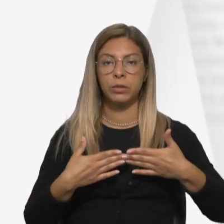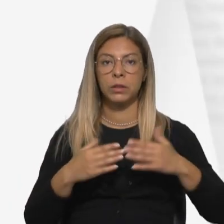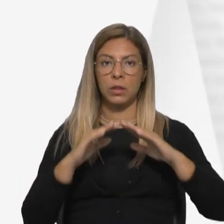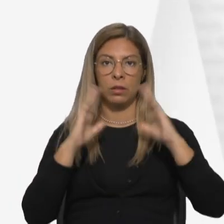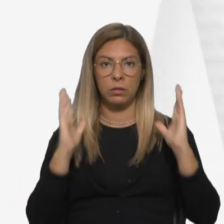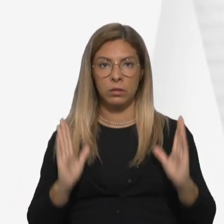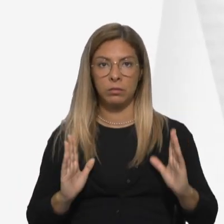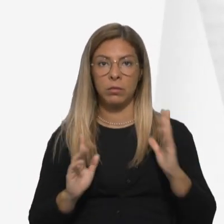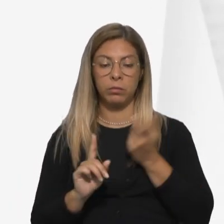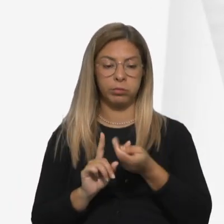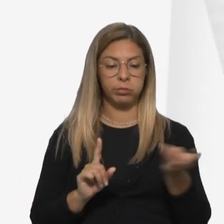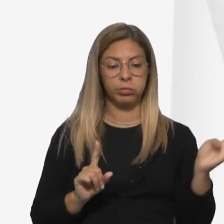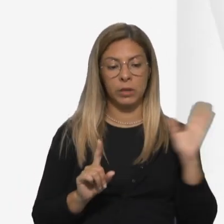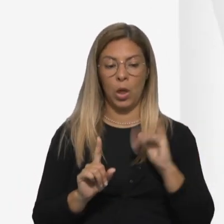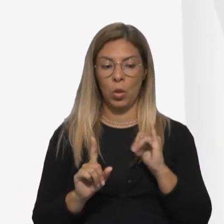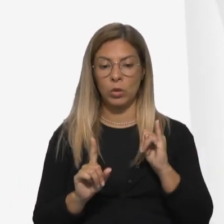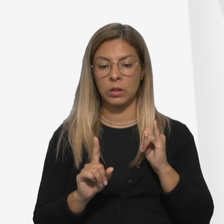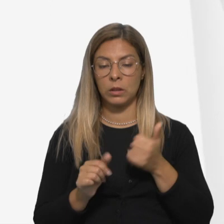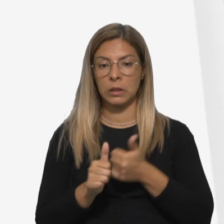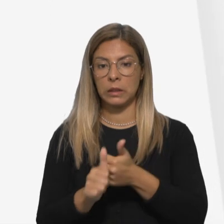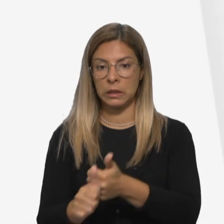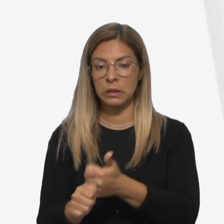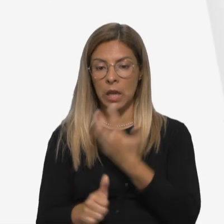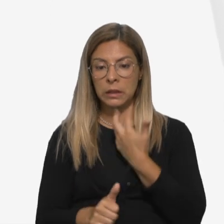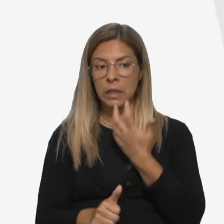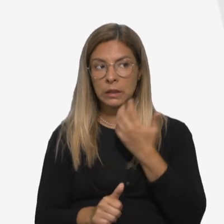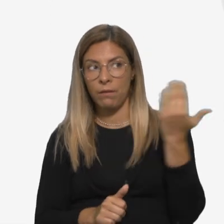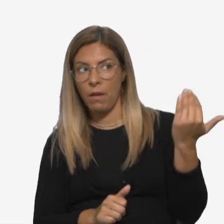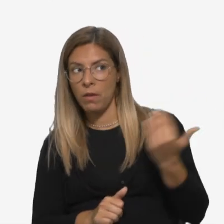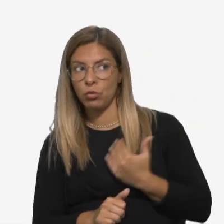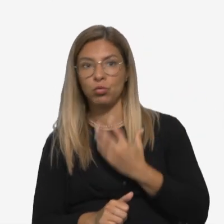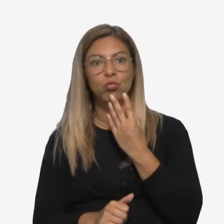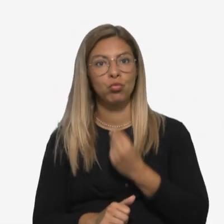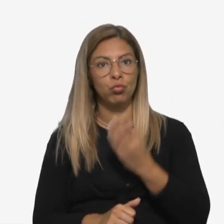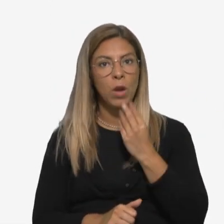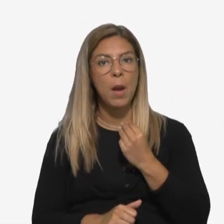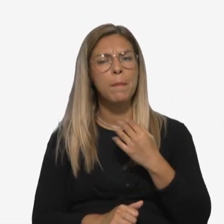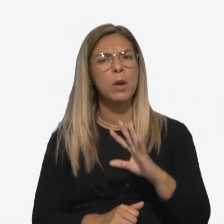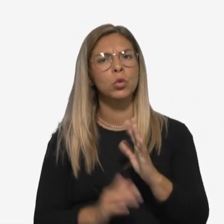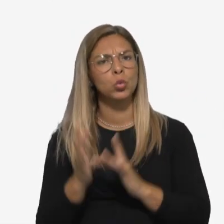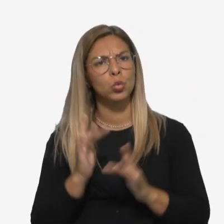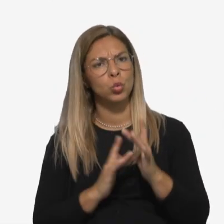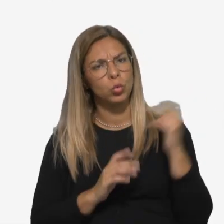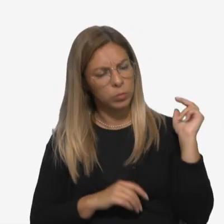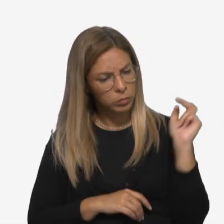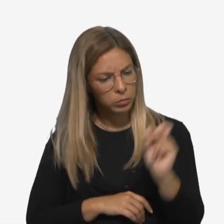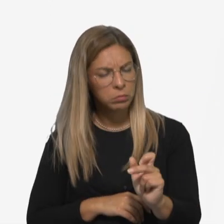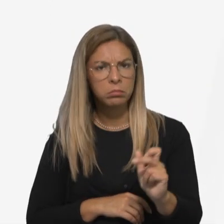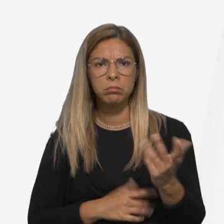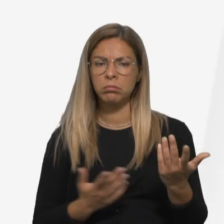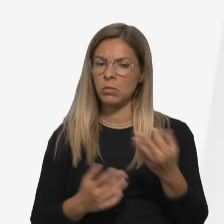com medo dos judeus, veio Jesus, apresentou-se no meio deles e disse-lhes: "A paz